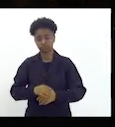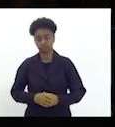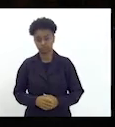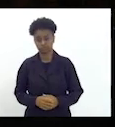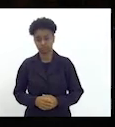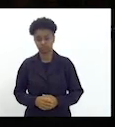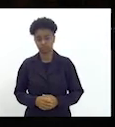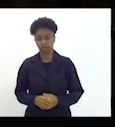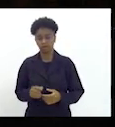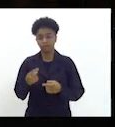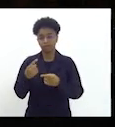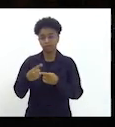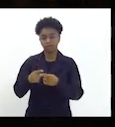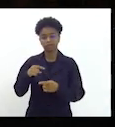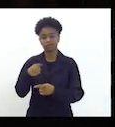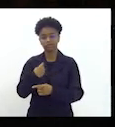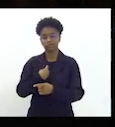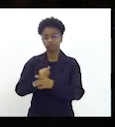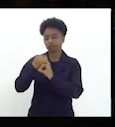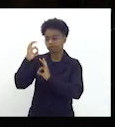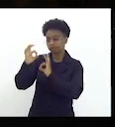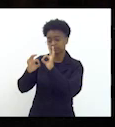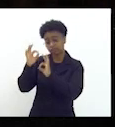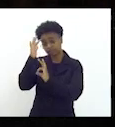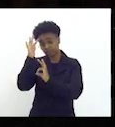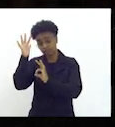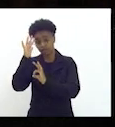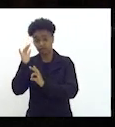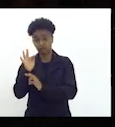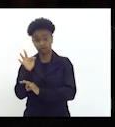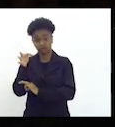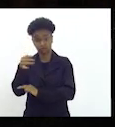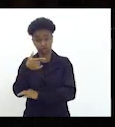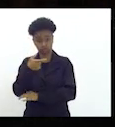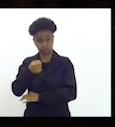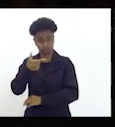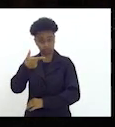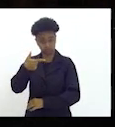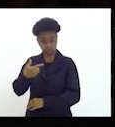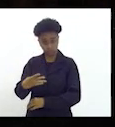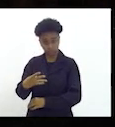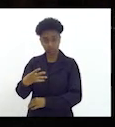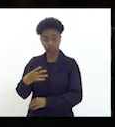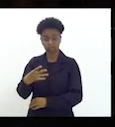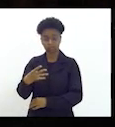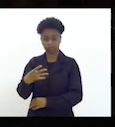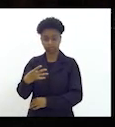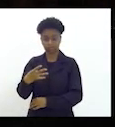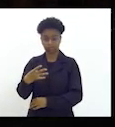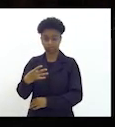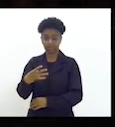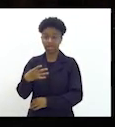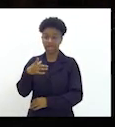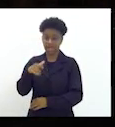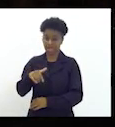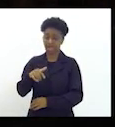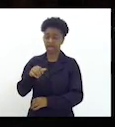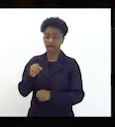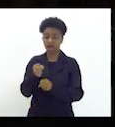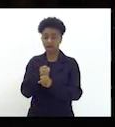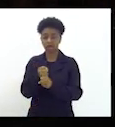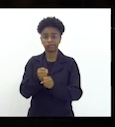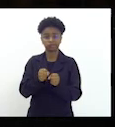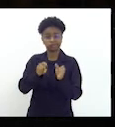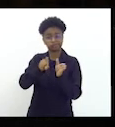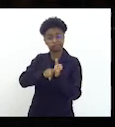com projeções de 2024 ser um ano deficitário